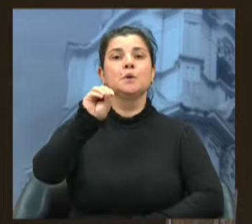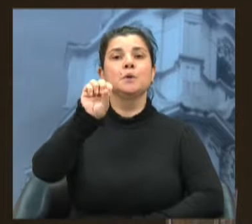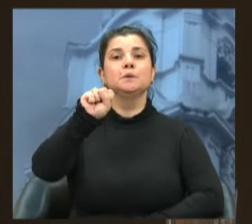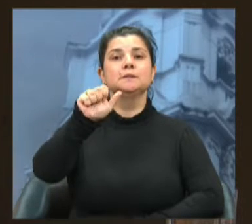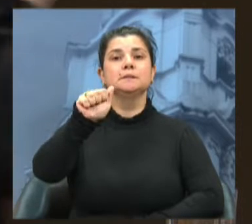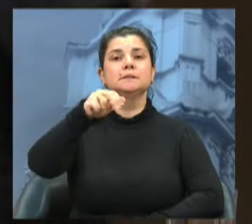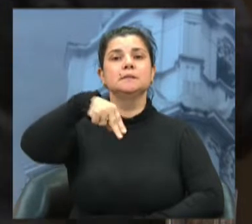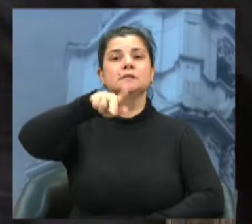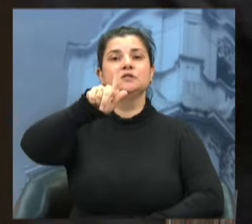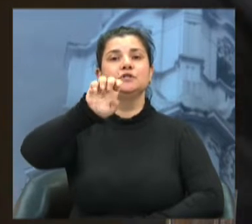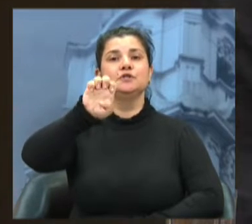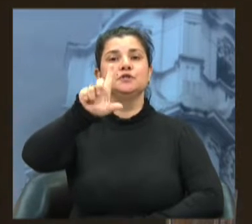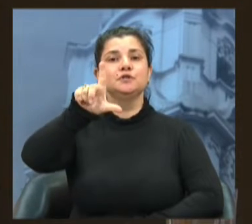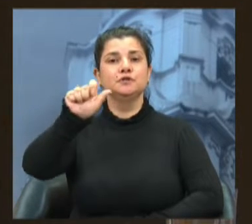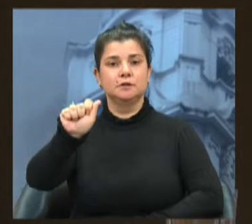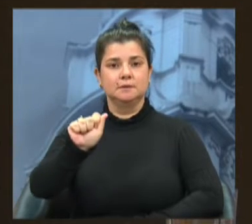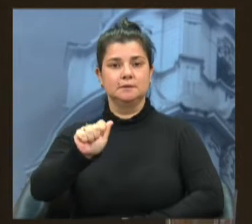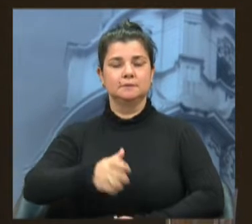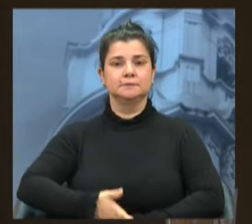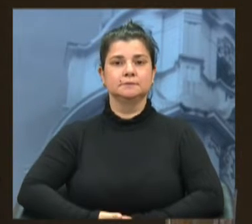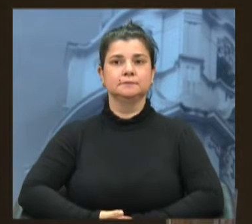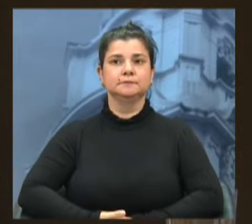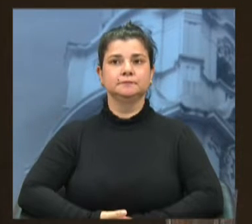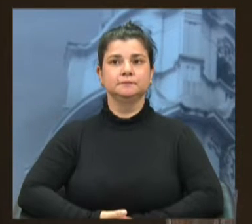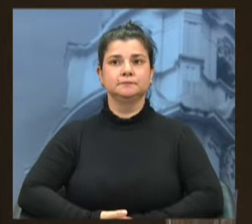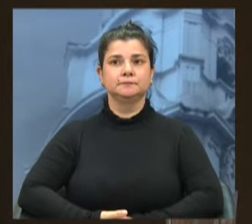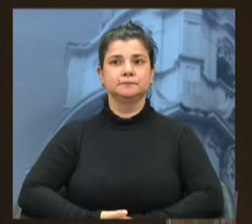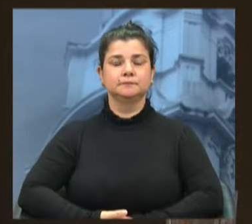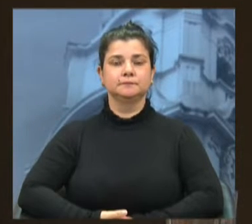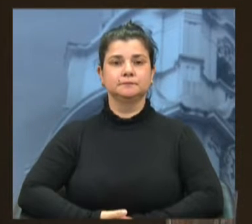Maria Piacentini da Silva.